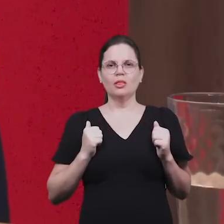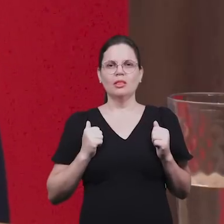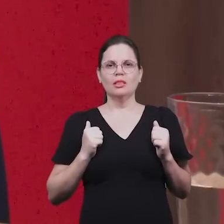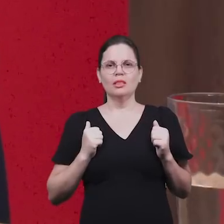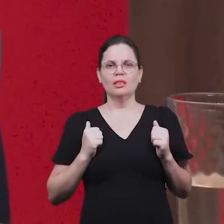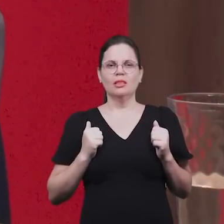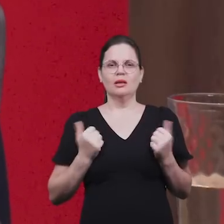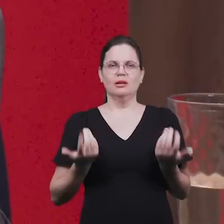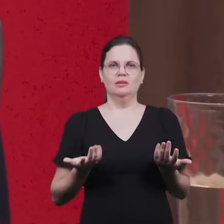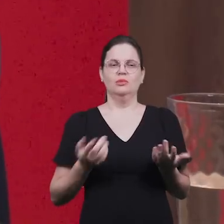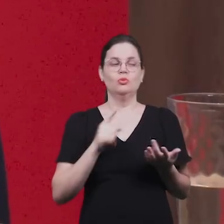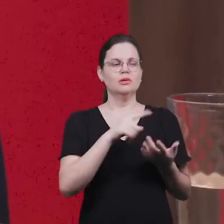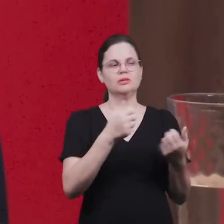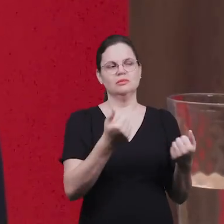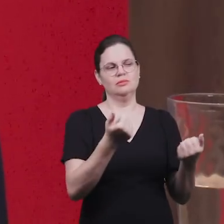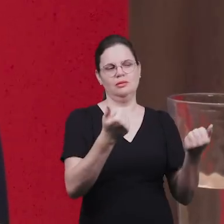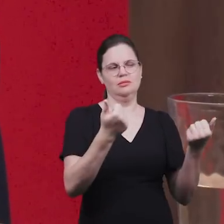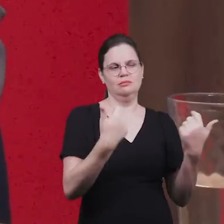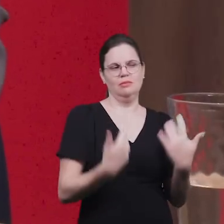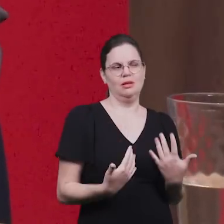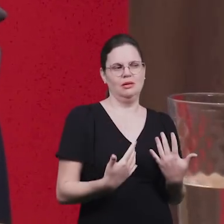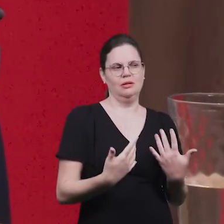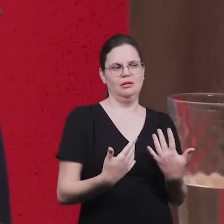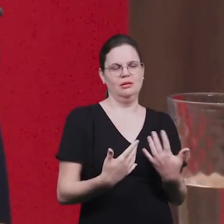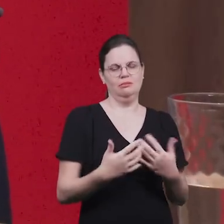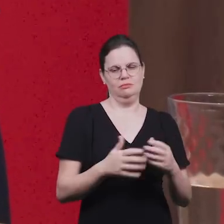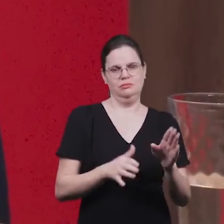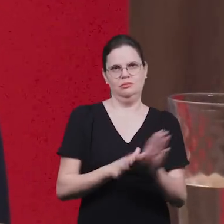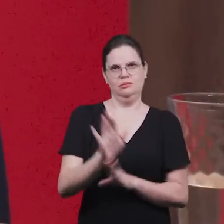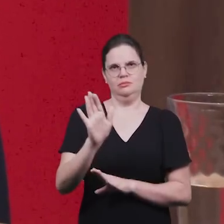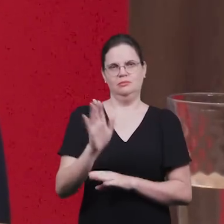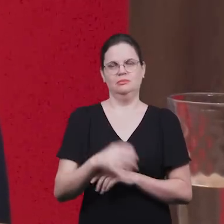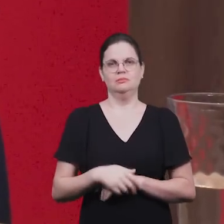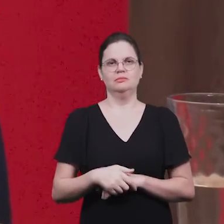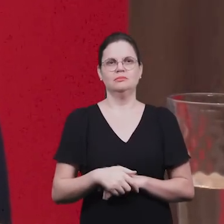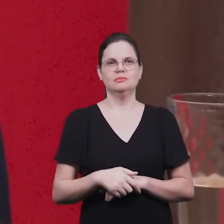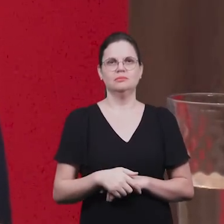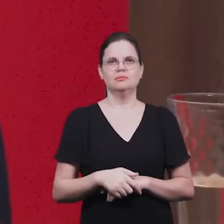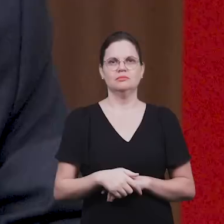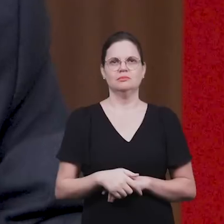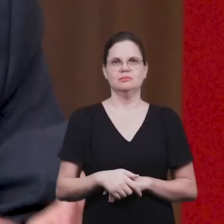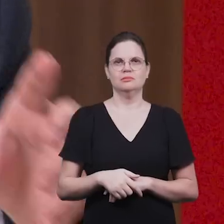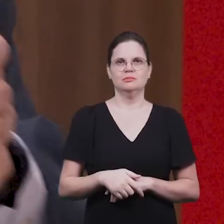acomodação. O que você diria isso? Porque nós estamos falando a nível de igreja.